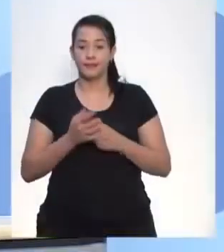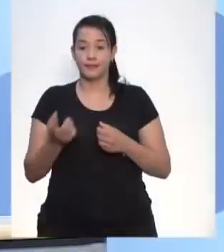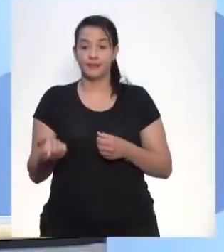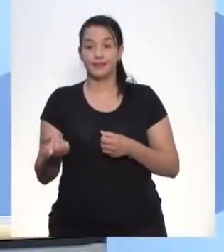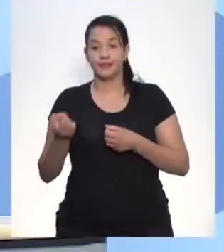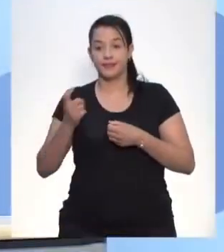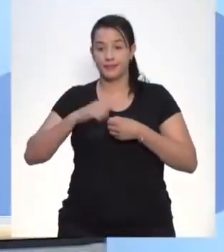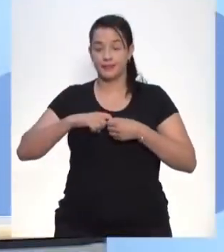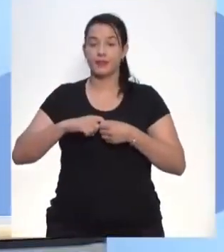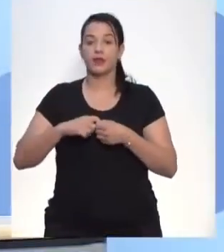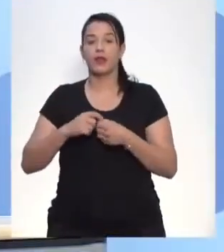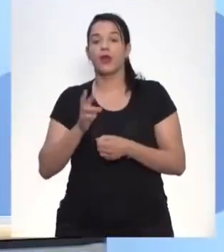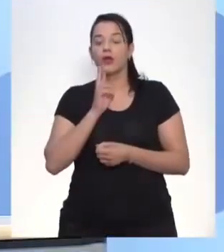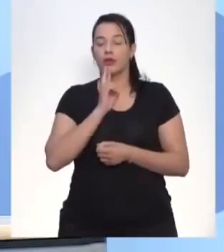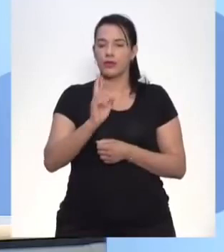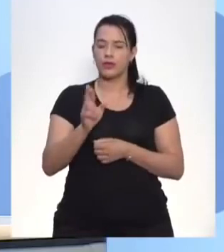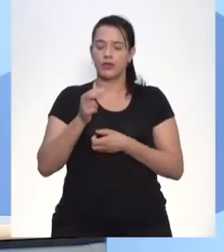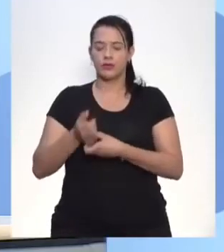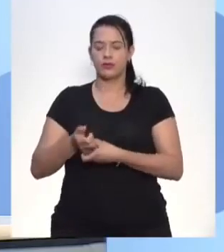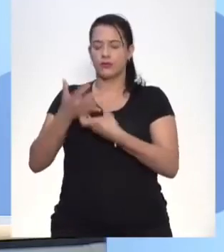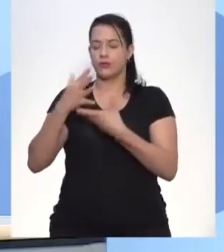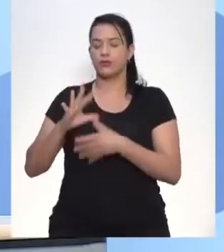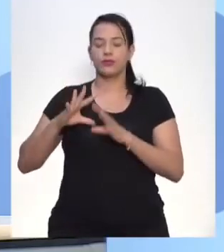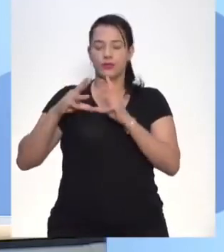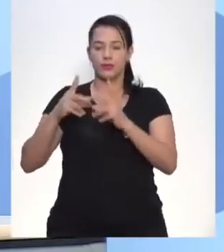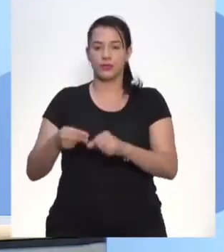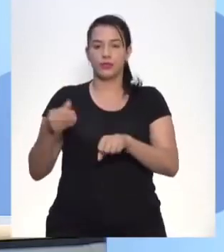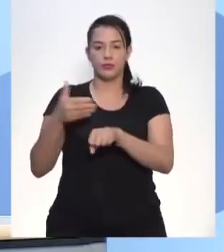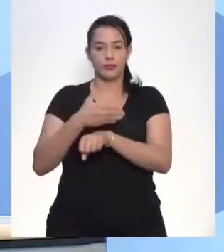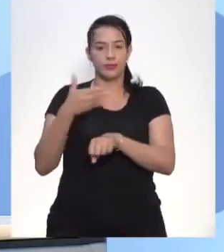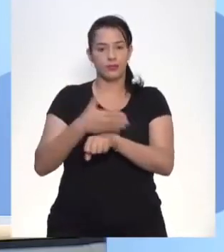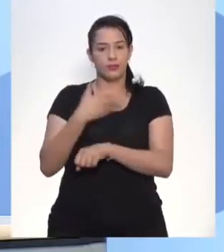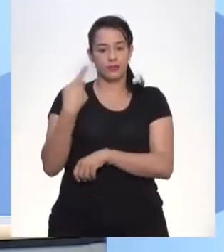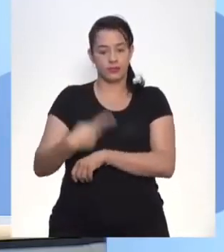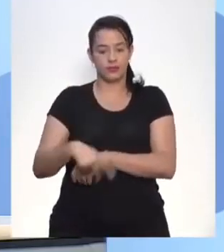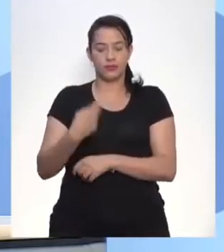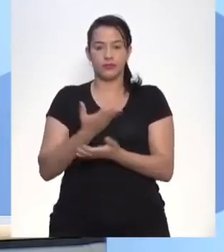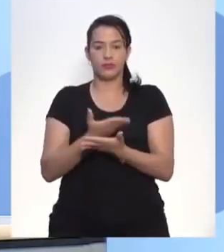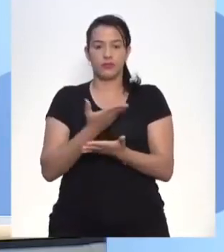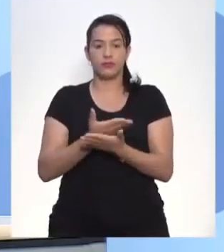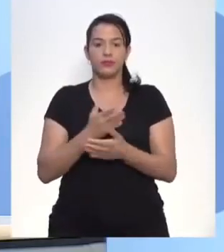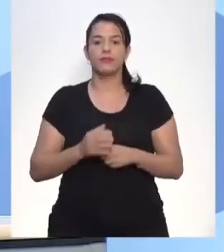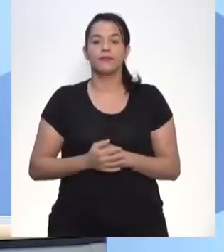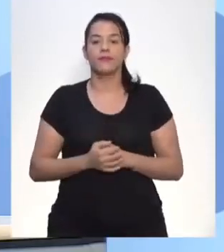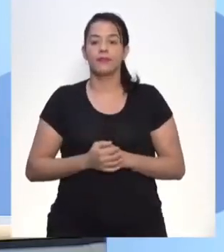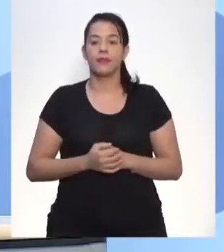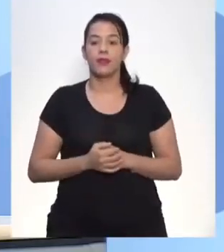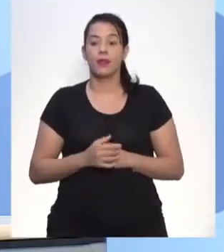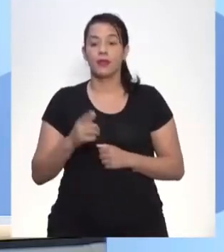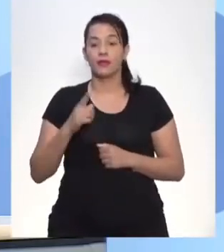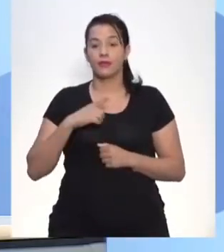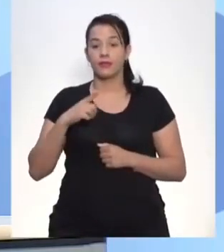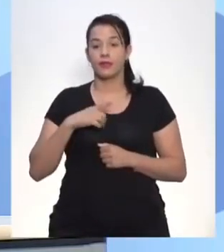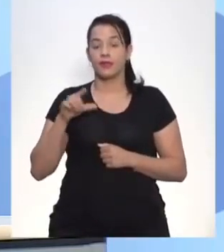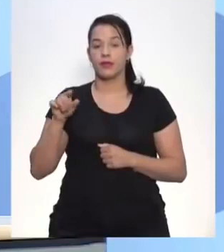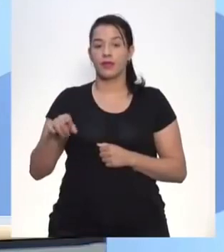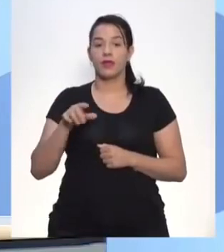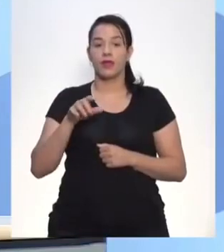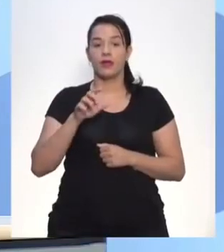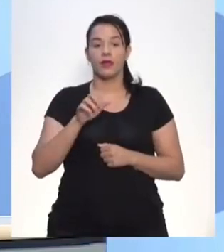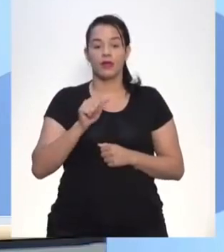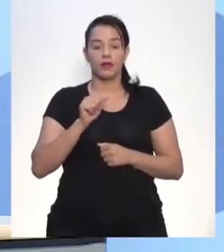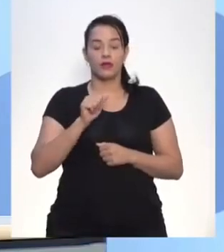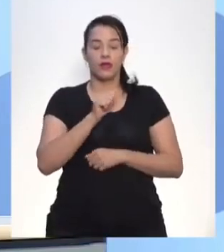Voltamos aí, Jonas, com as respostas de todos os participantes dessa aula, né? E nós temos aí a aluna Clara Lohan,